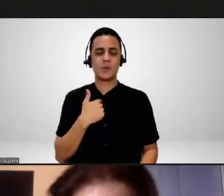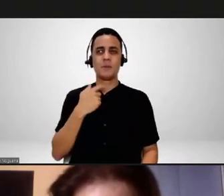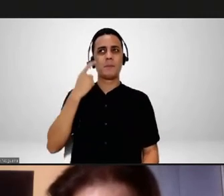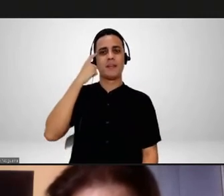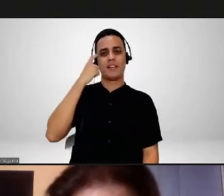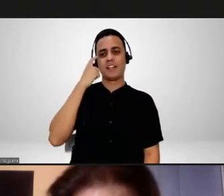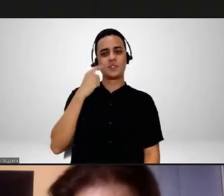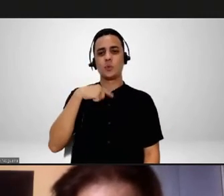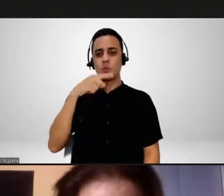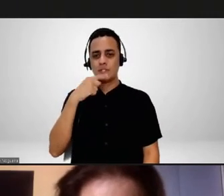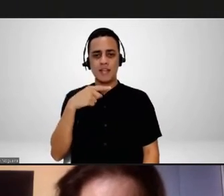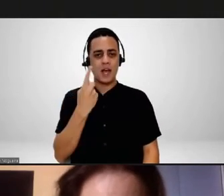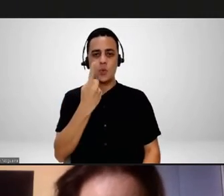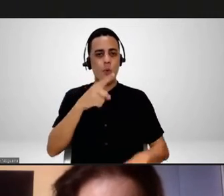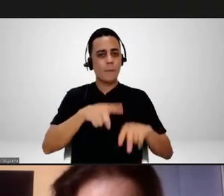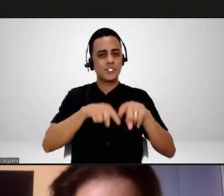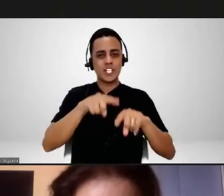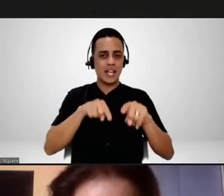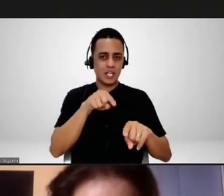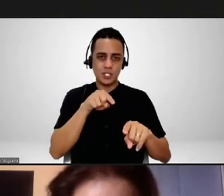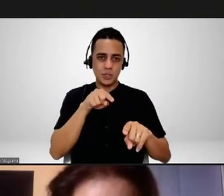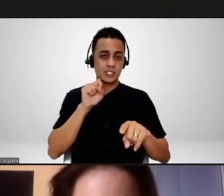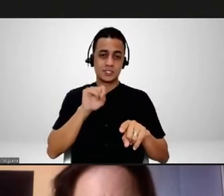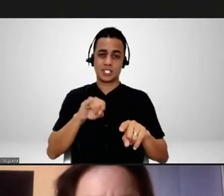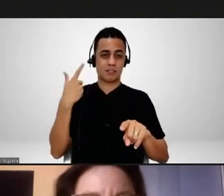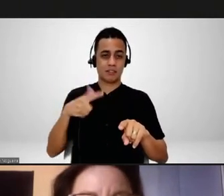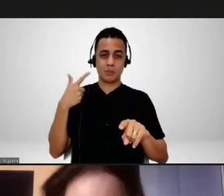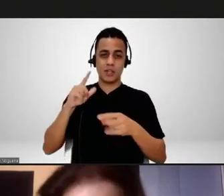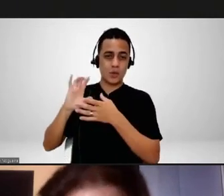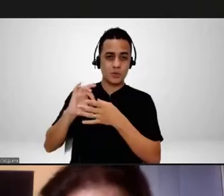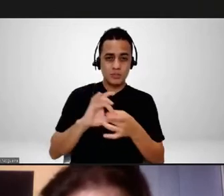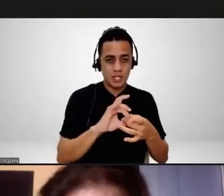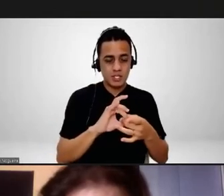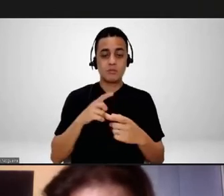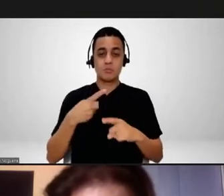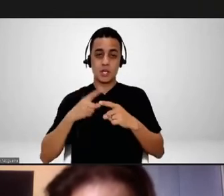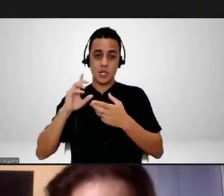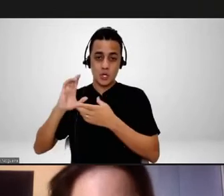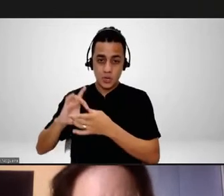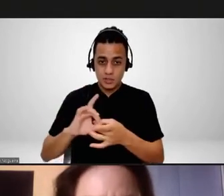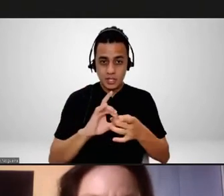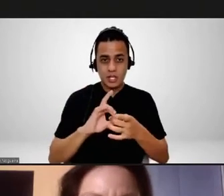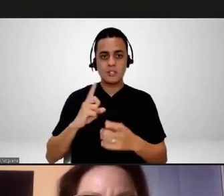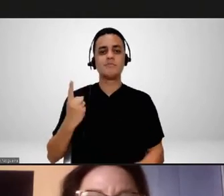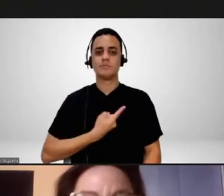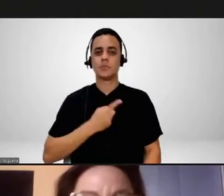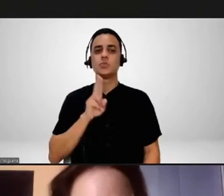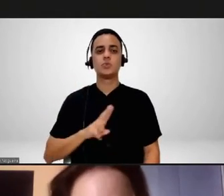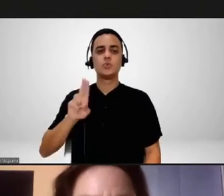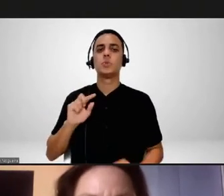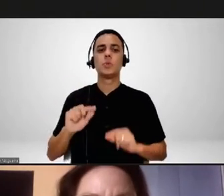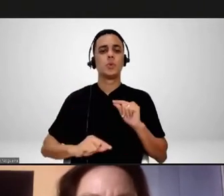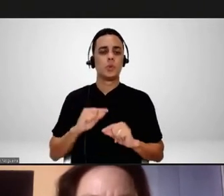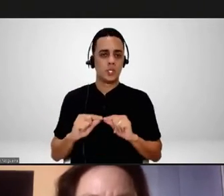detendo um objeto se você não contextualiza, e ao contextualizar, a gente usa muito um recurso que